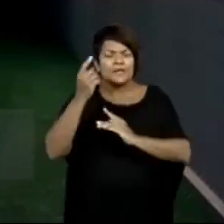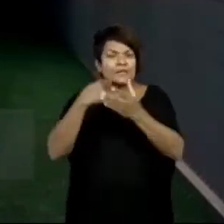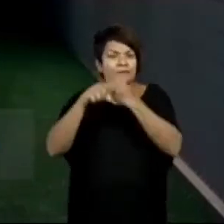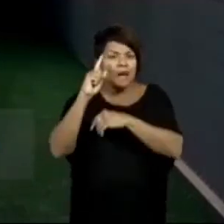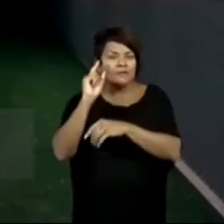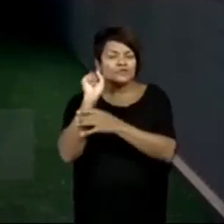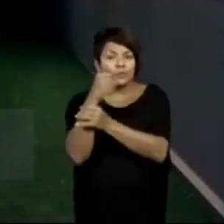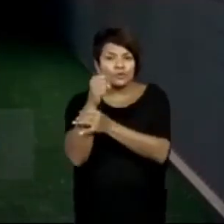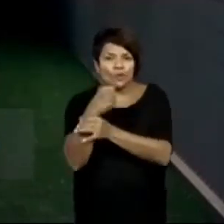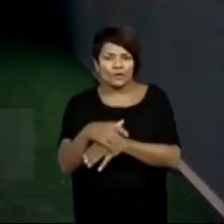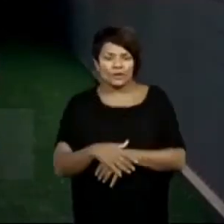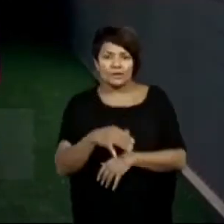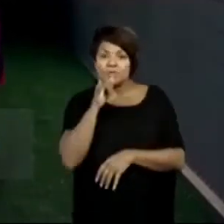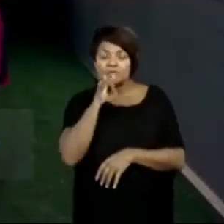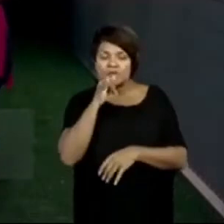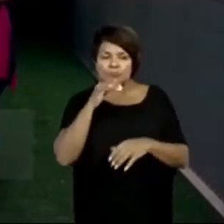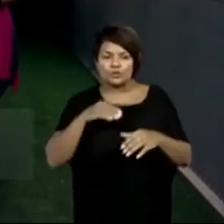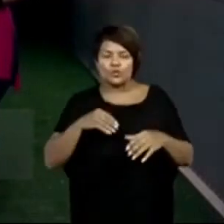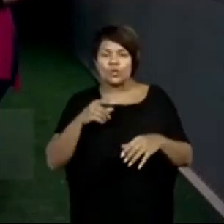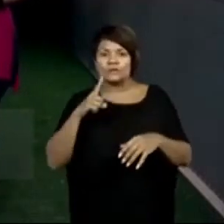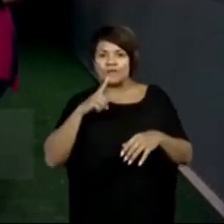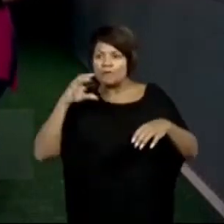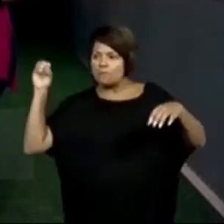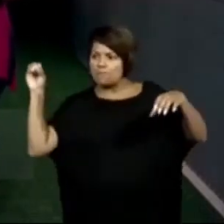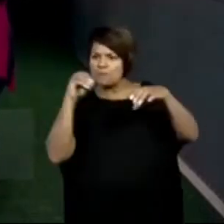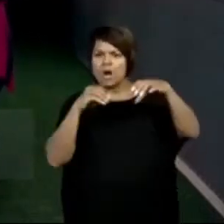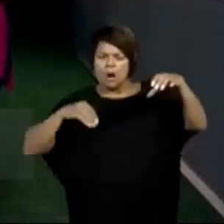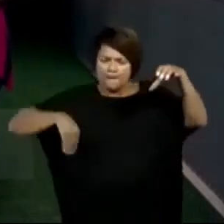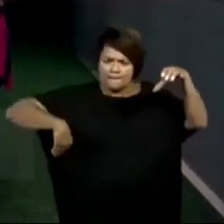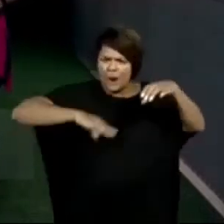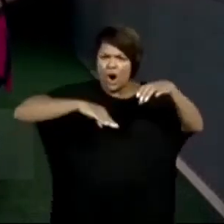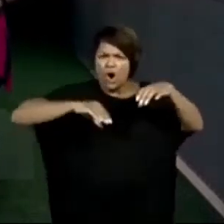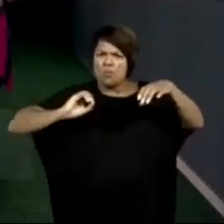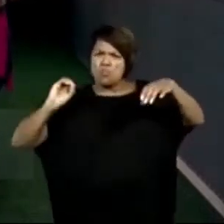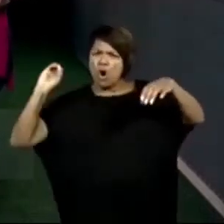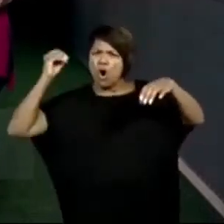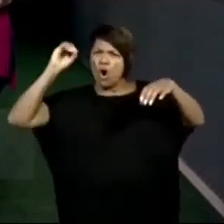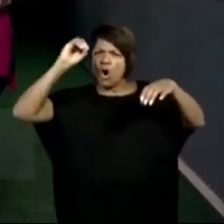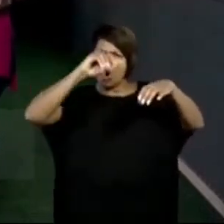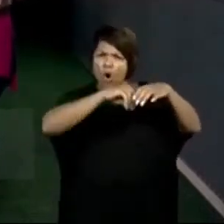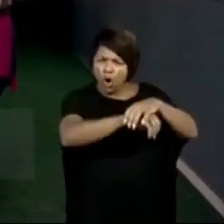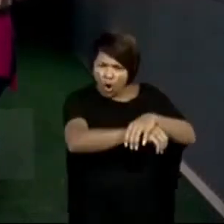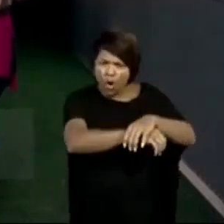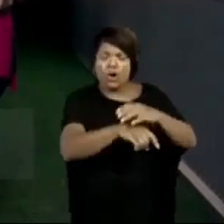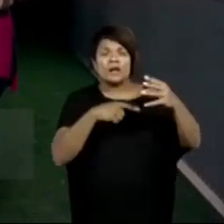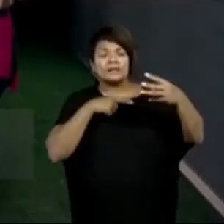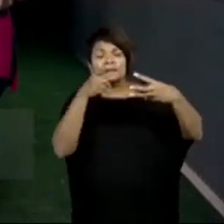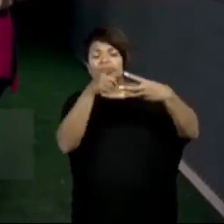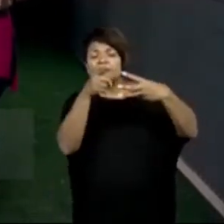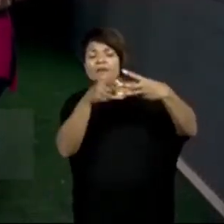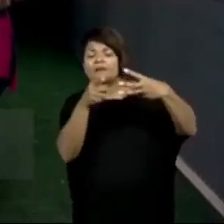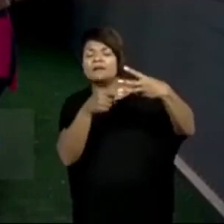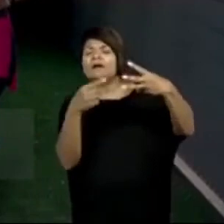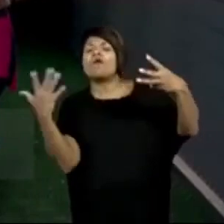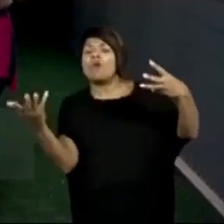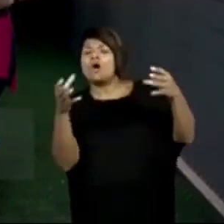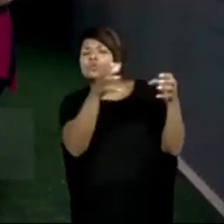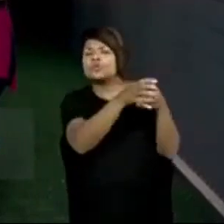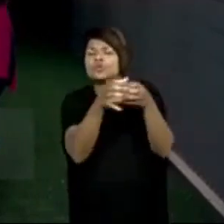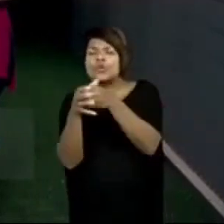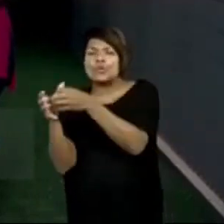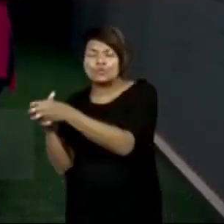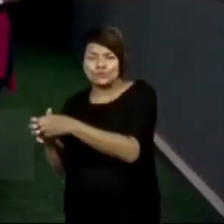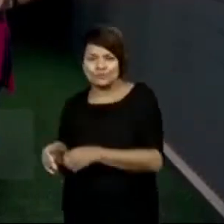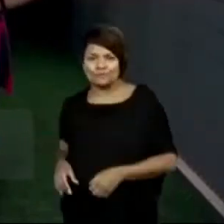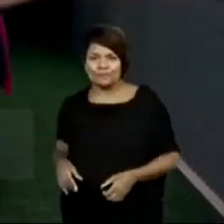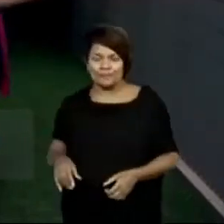presente? Por exemplo, o chute, ele é uma habilidade motora de manipulação, estabilização ou locomoção? E aí